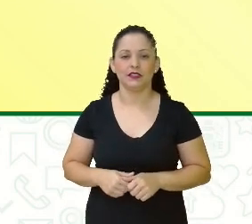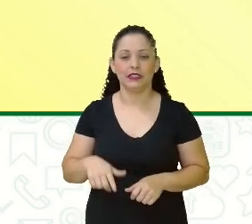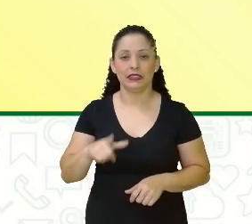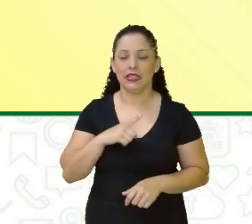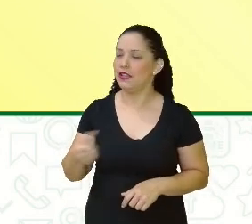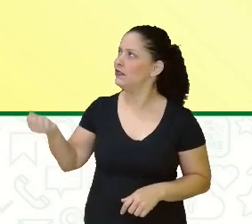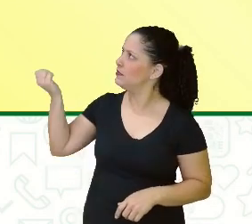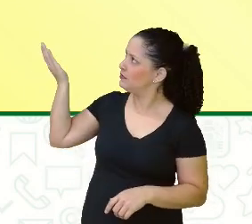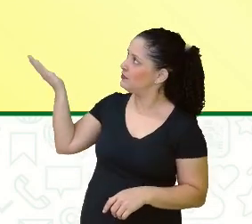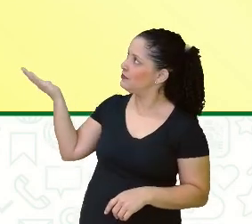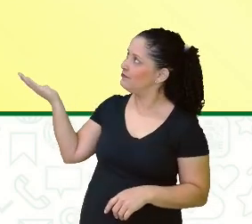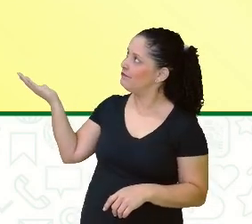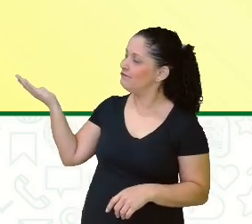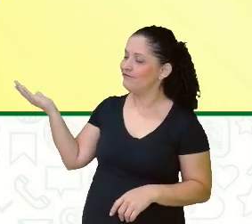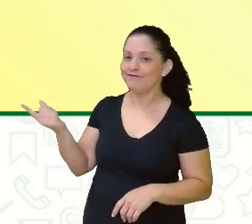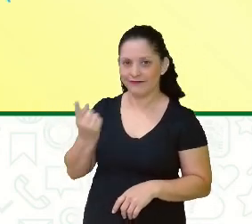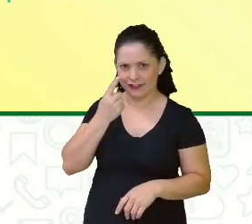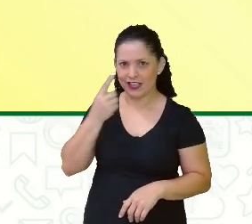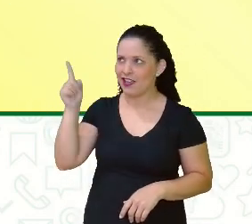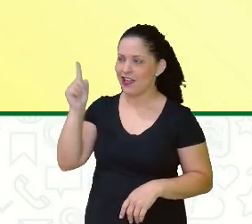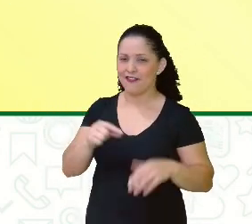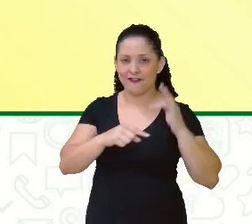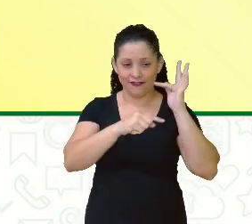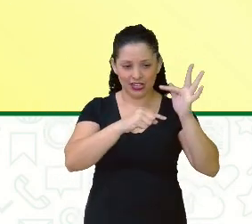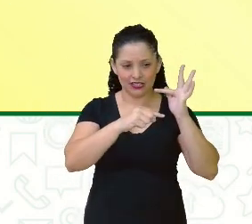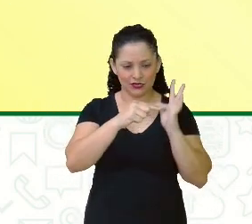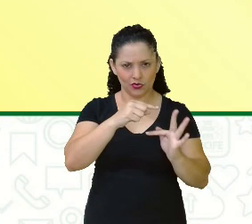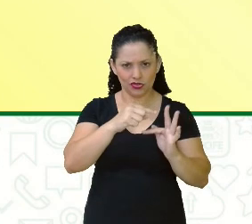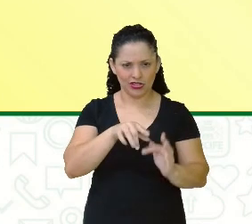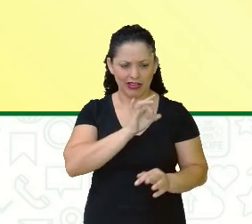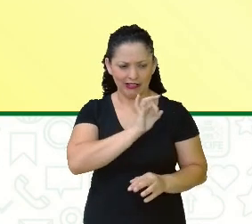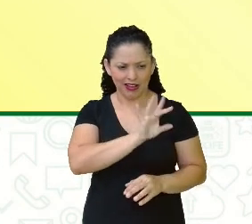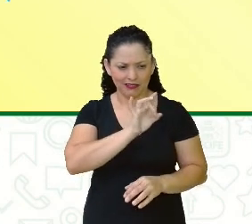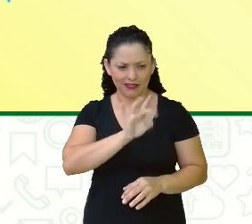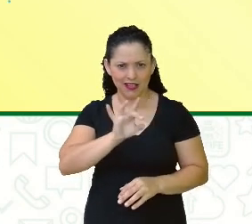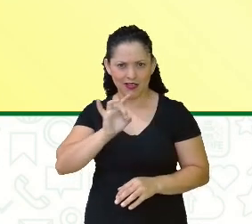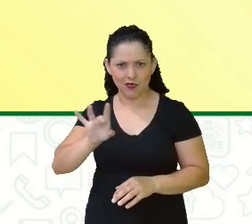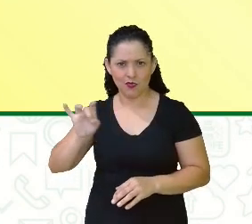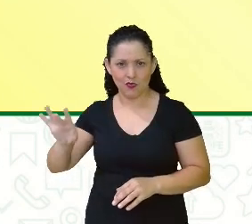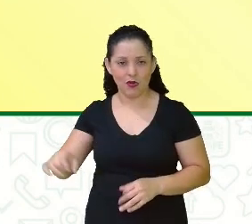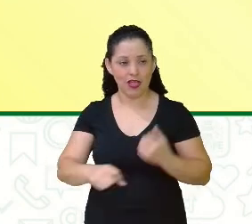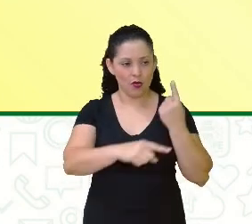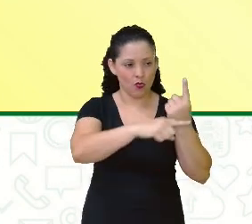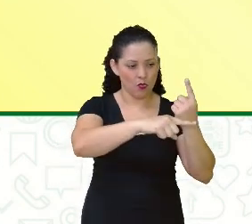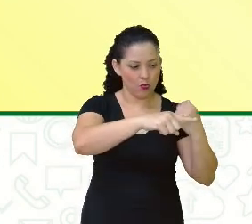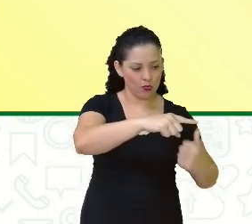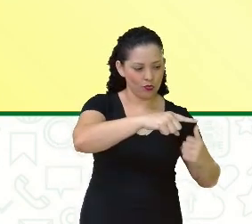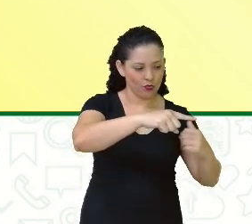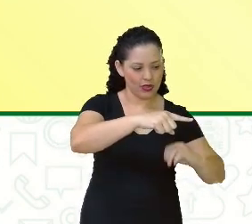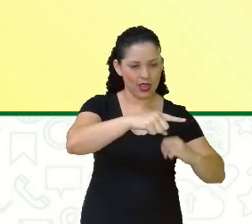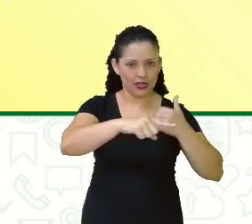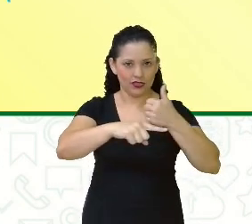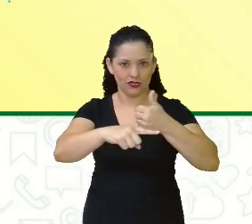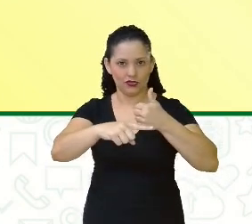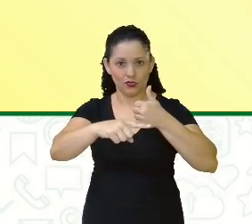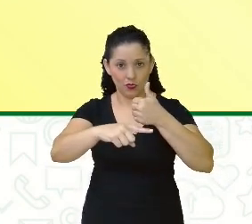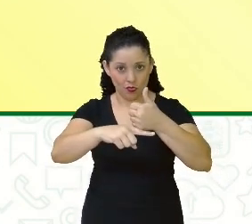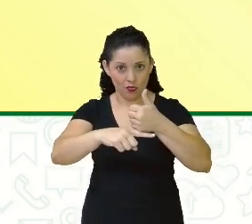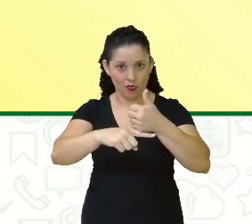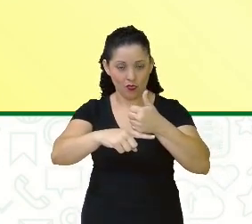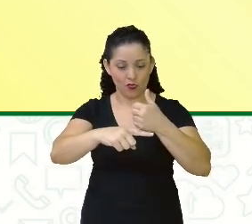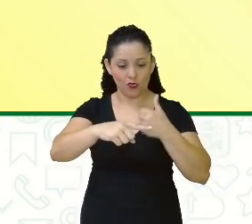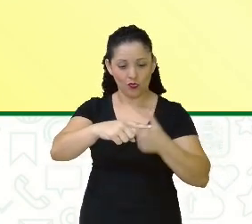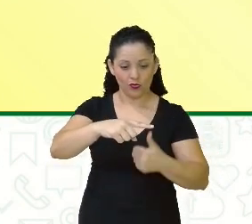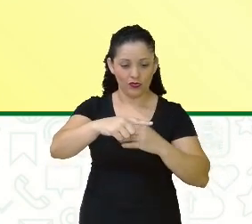essa representação aí dessas frações, cada uma delas é 1/10, percebem? Eu tenho